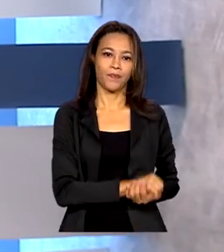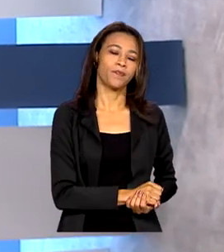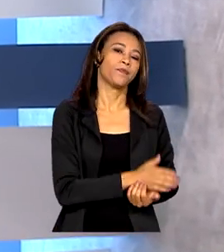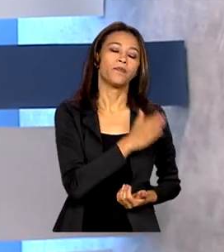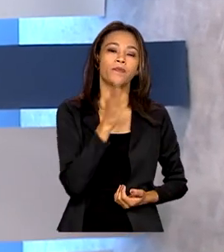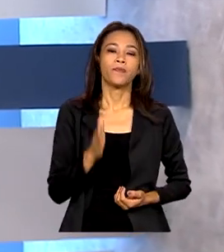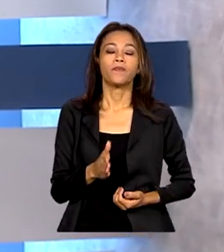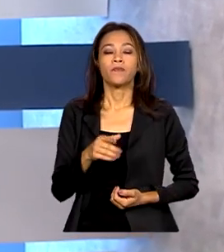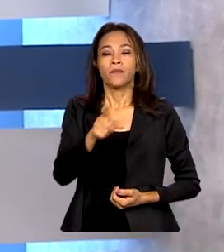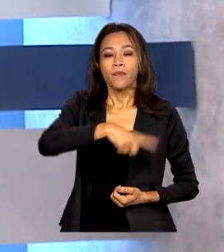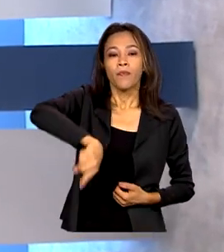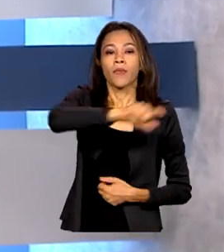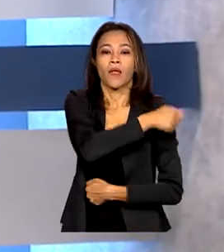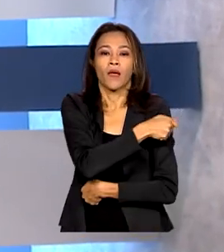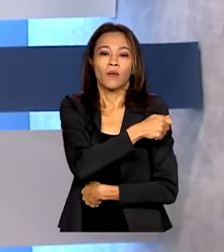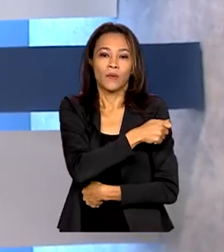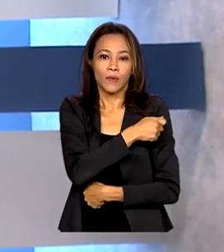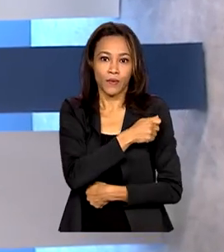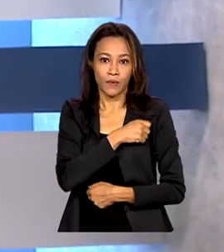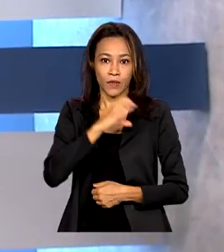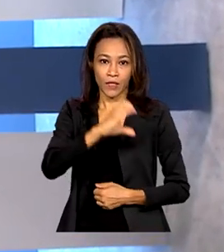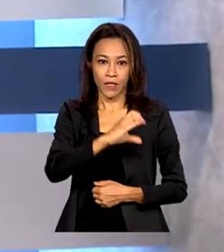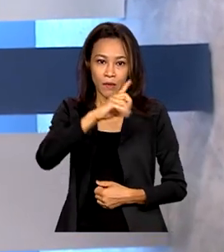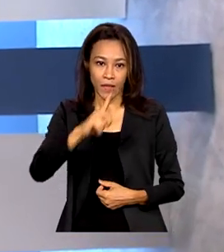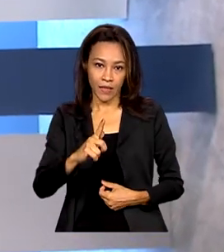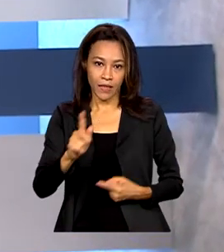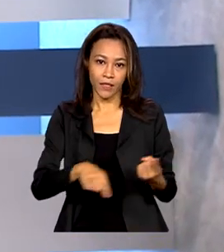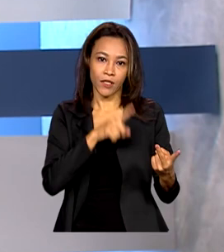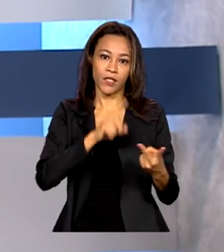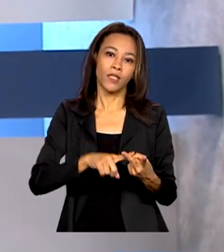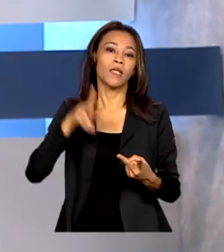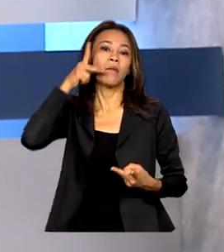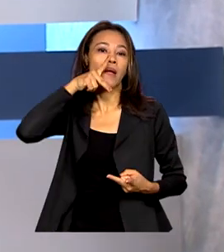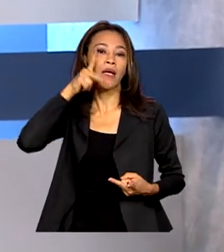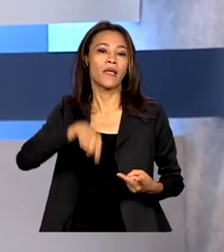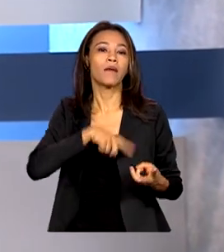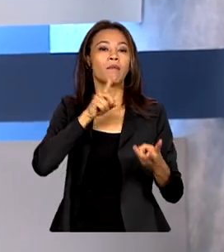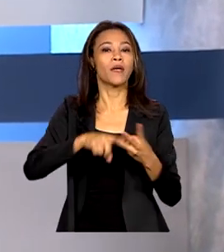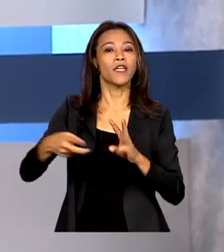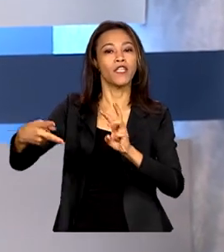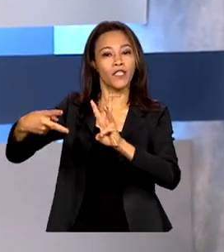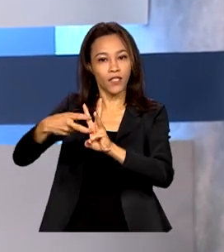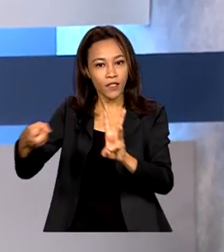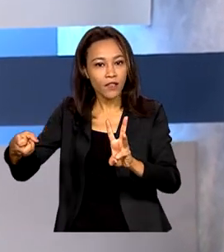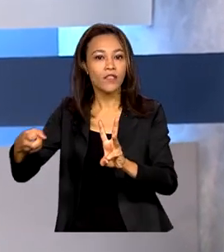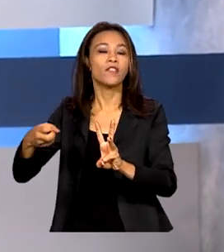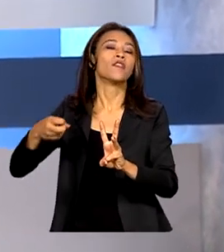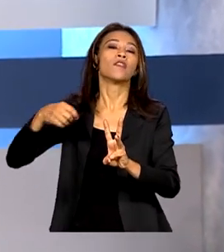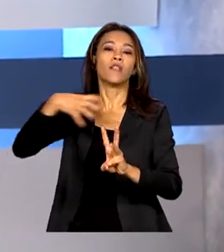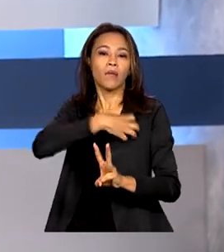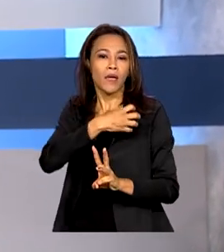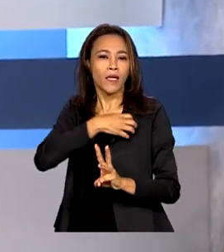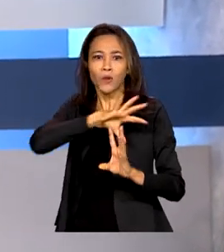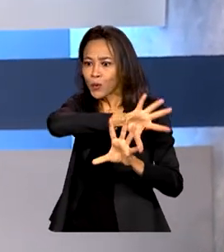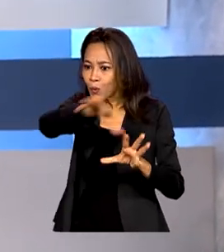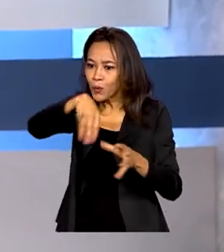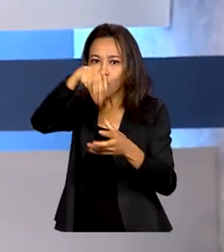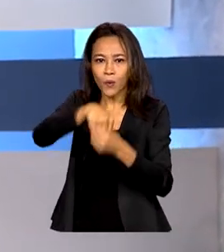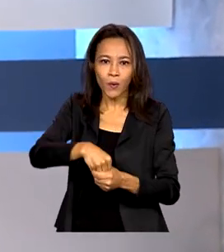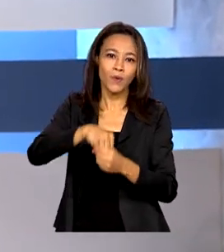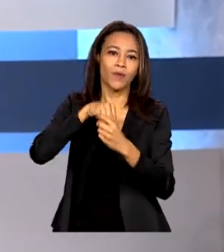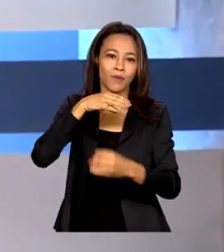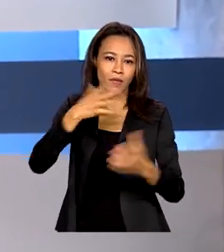Estudantes de Campina Grande, na Paraíba, e indígenas de Juazeiro, na Bahia, estão sendo incluídos no mundo digital a partir